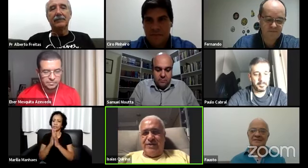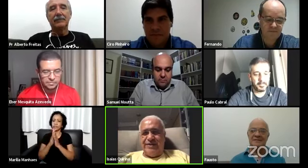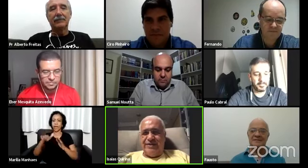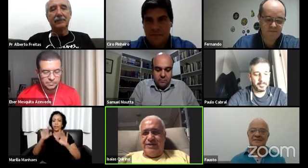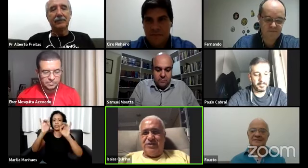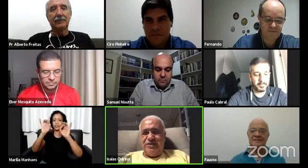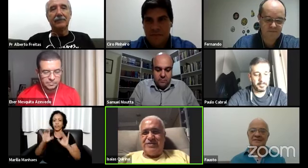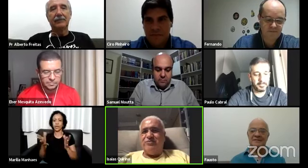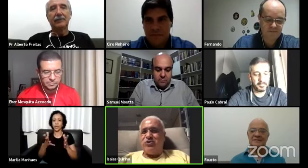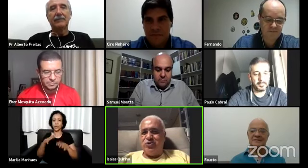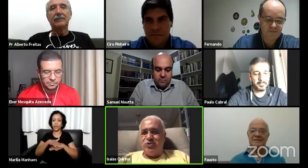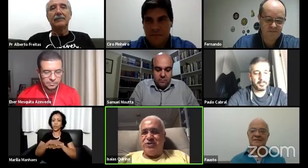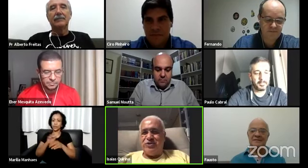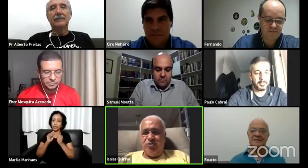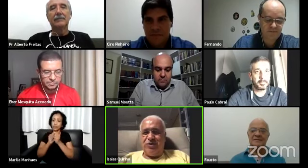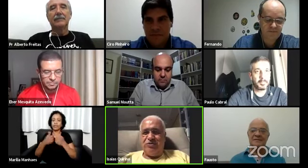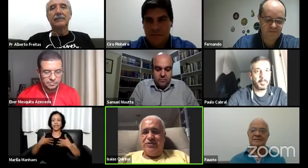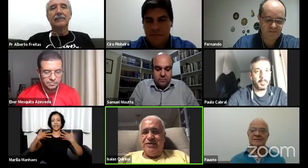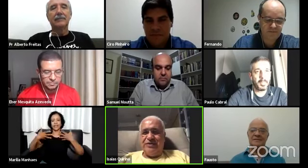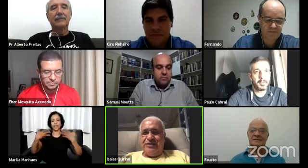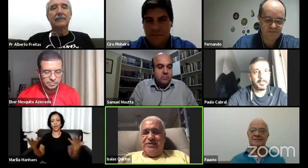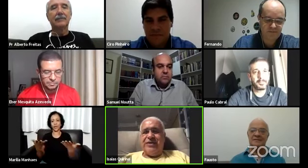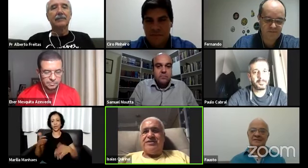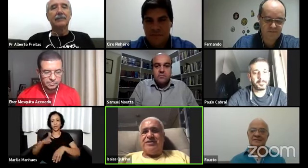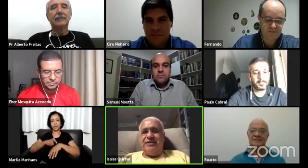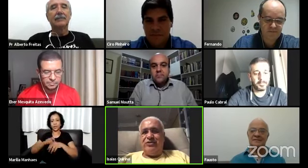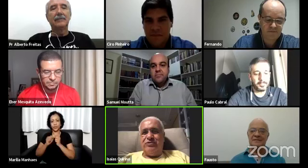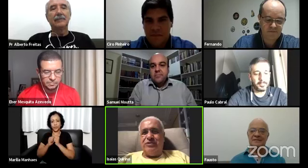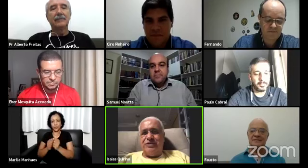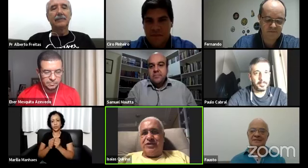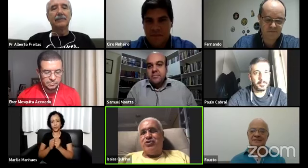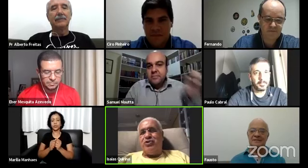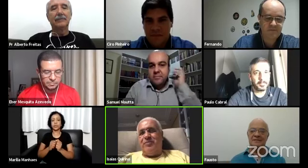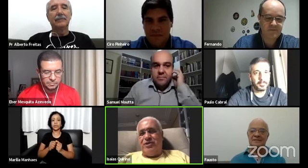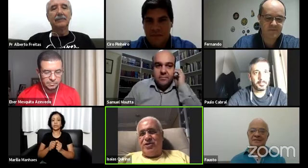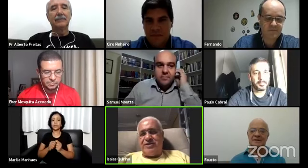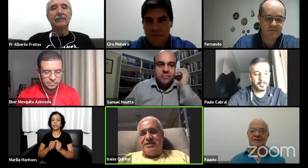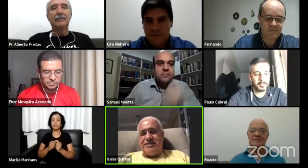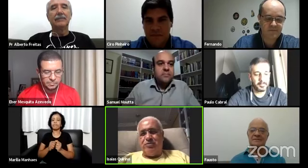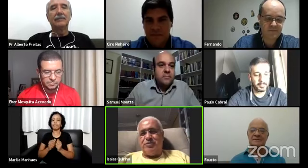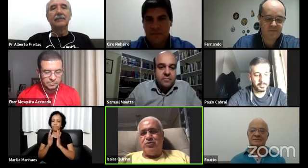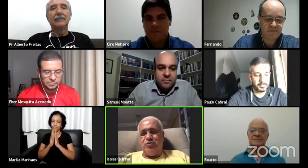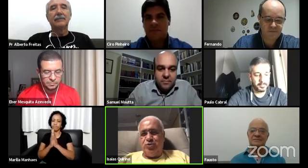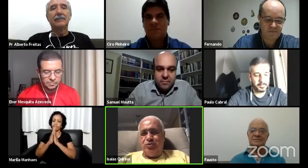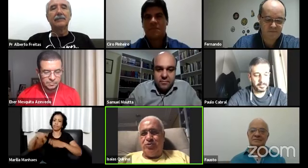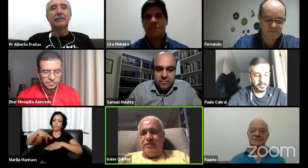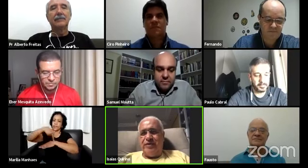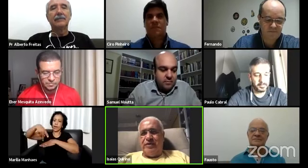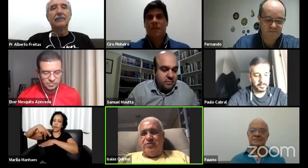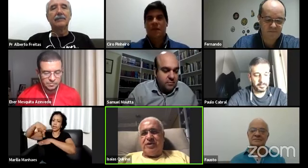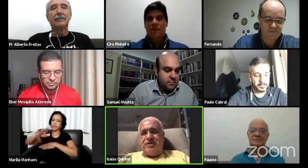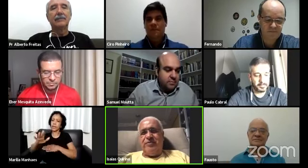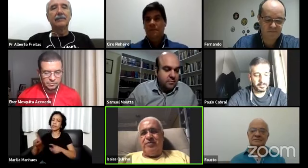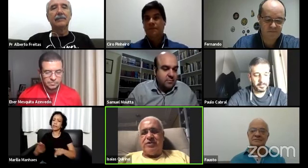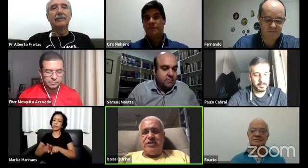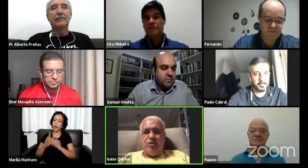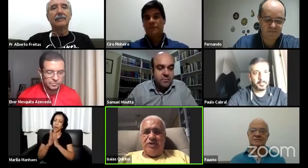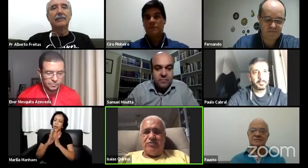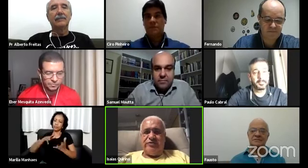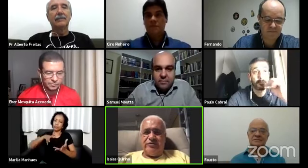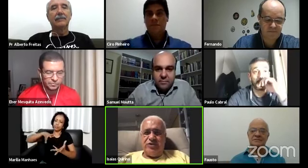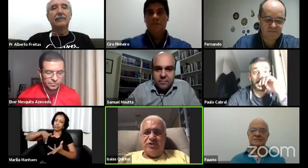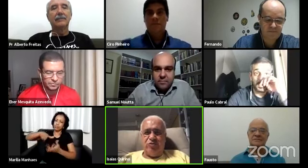privilégio, uma alegria poder estarmos juntos nesse momento, intercedendo não só pela nossa nação, mas pelo mundo, porque sabemos